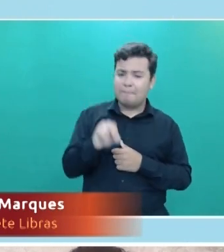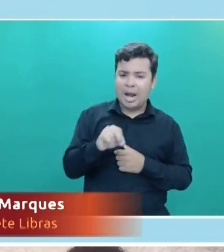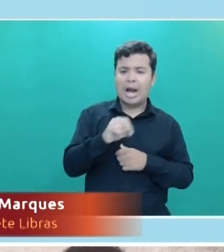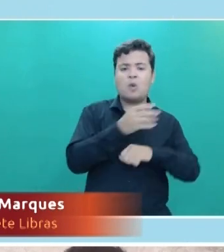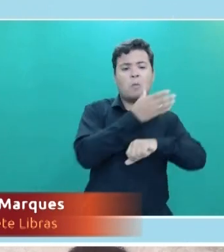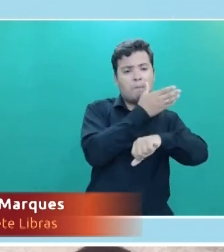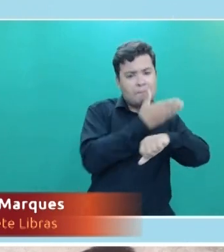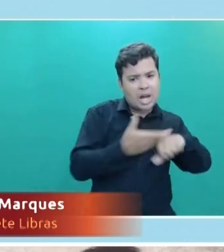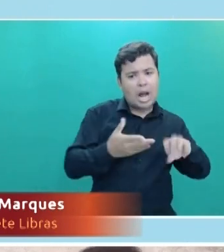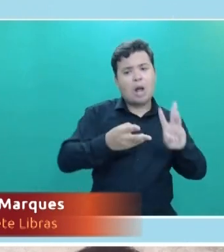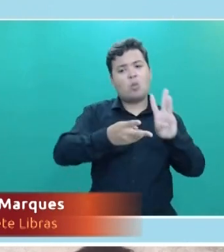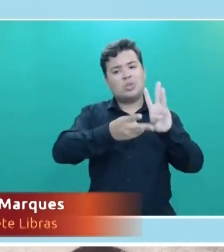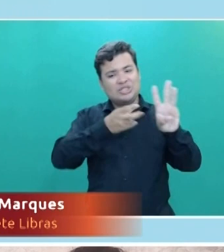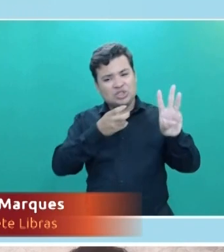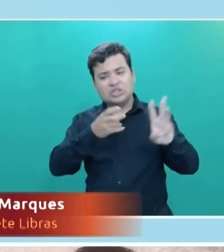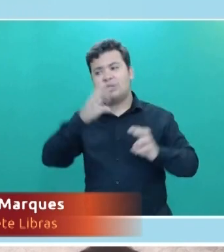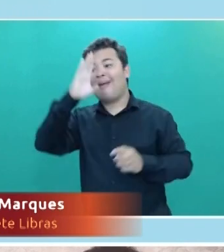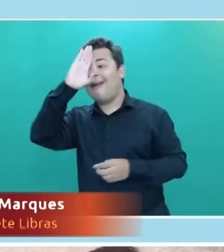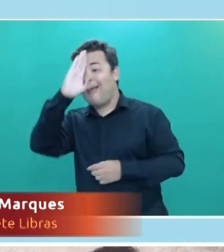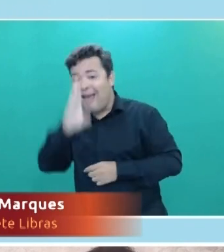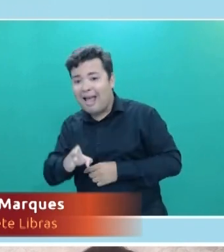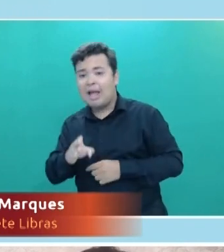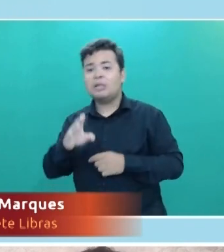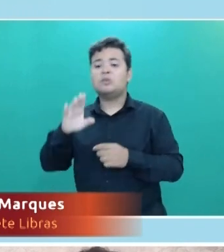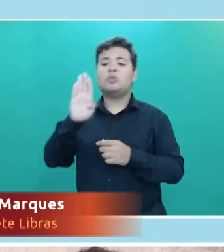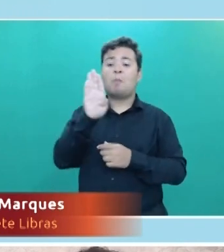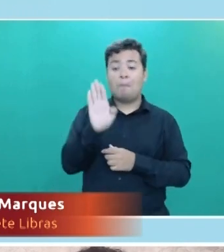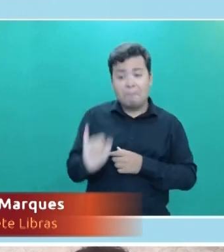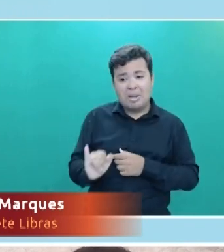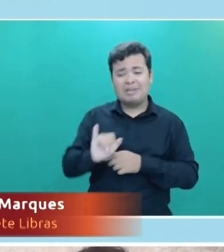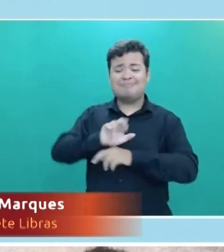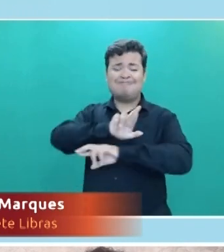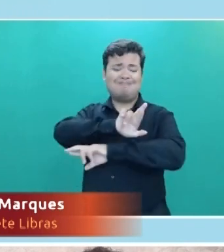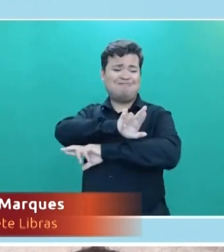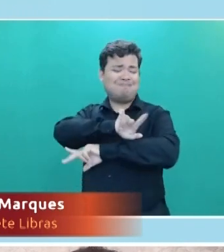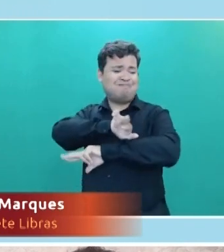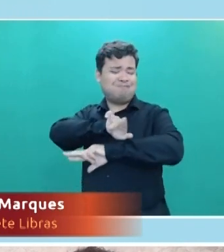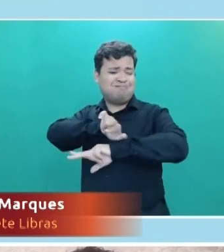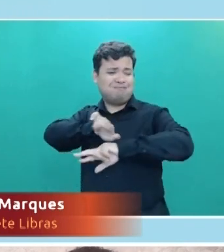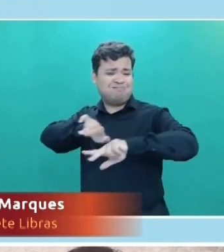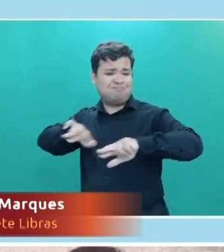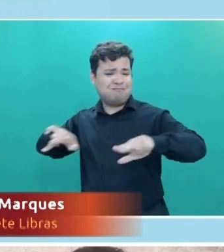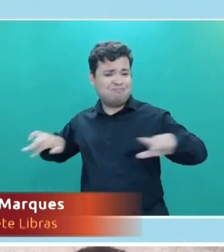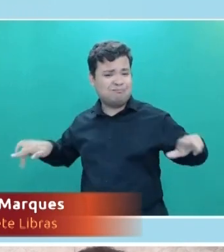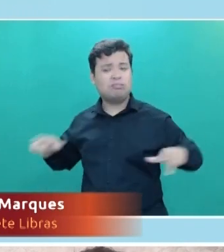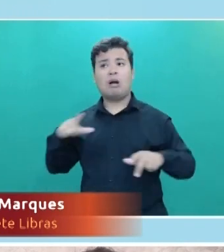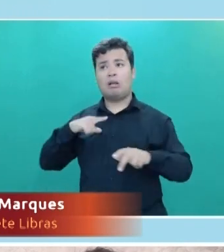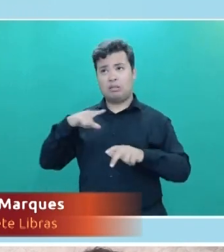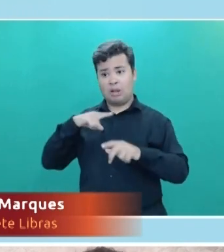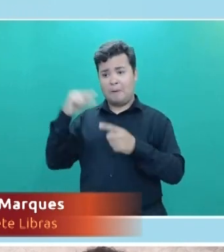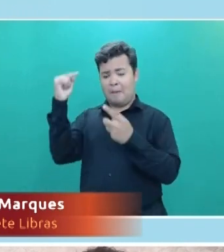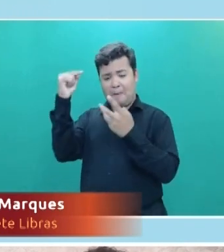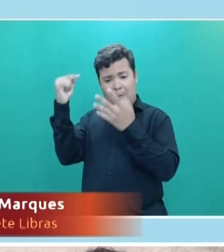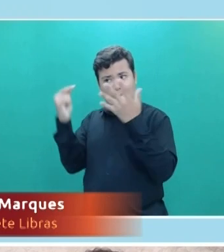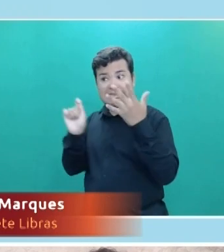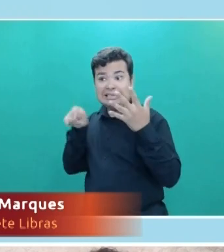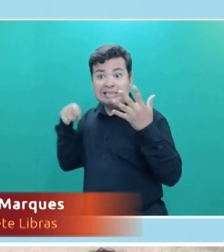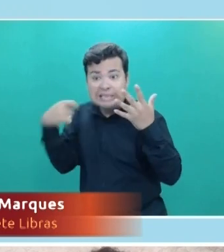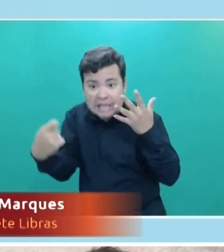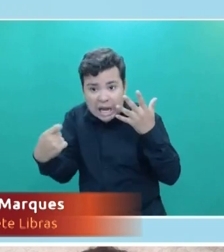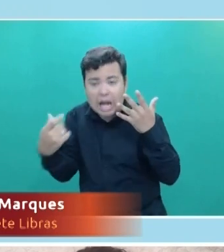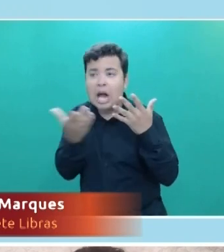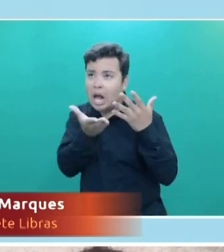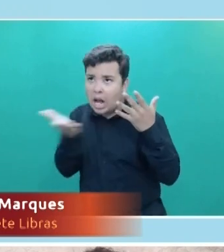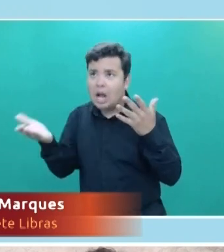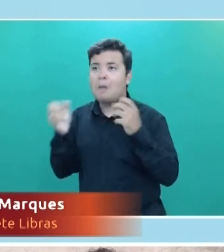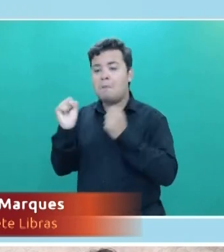homens heterossexuais, homossexuais, bissexuais. Então, existem diferentes marcadores, né, que vão, como